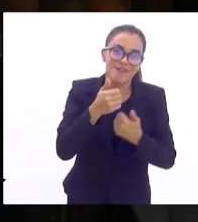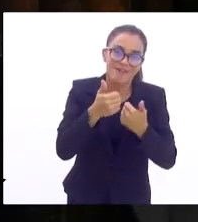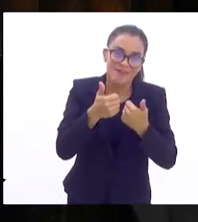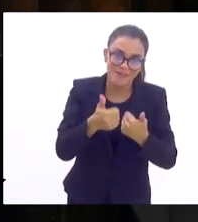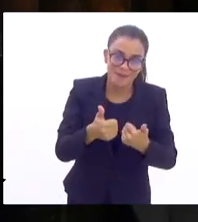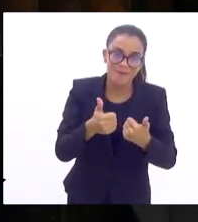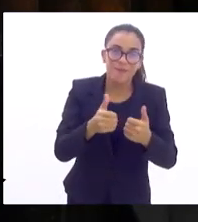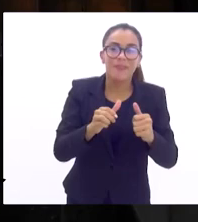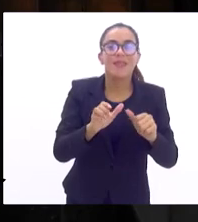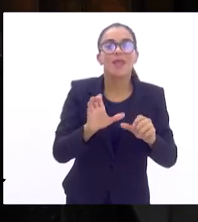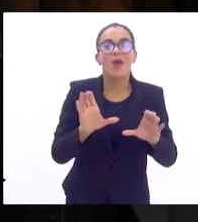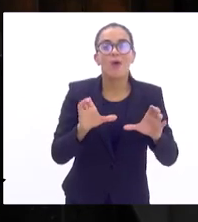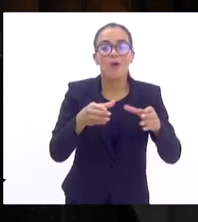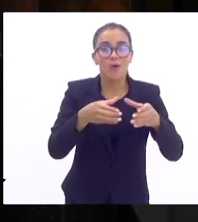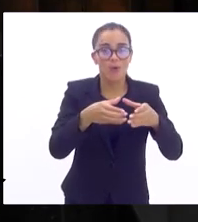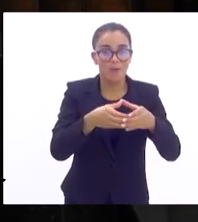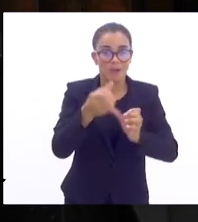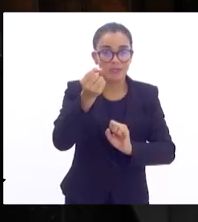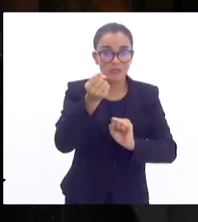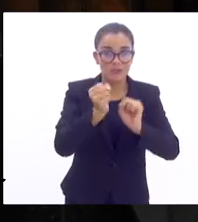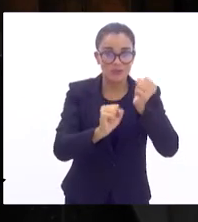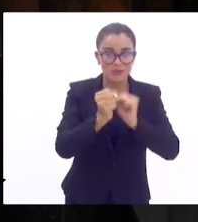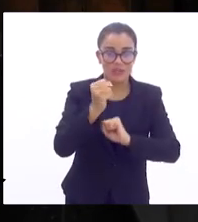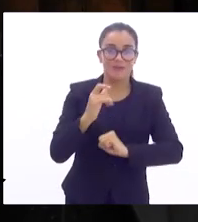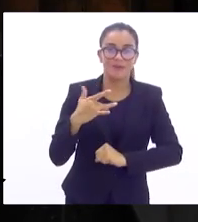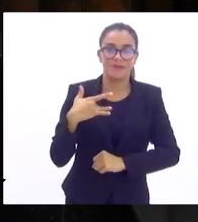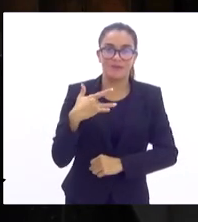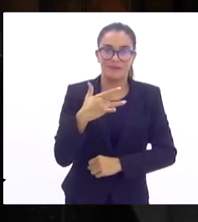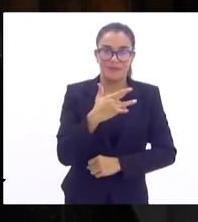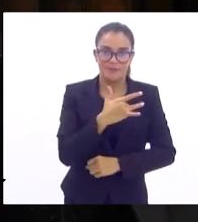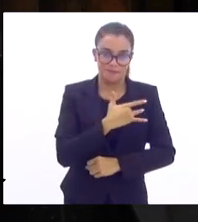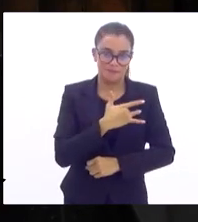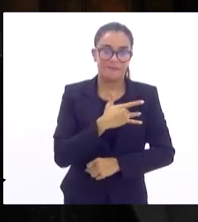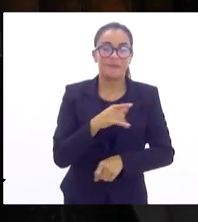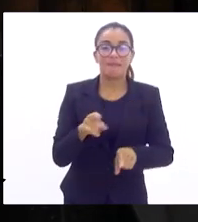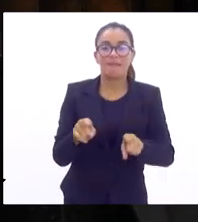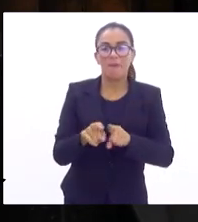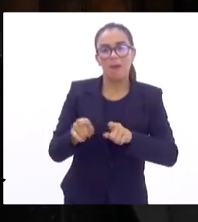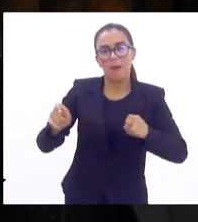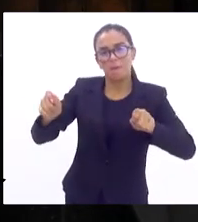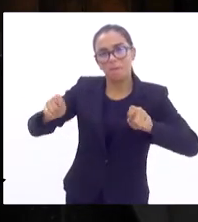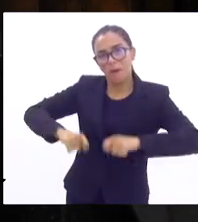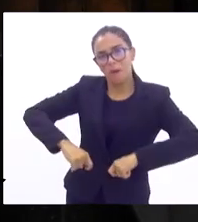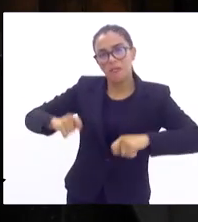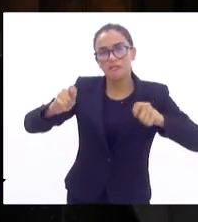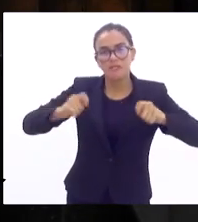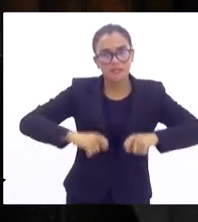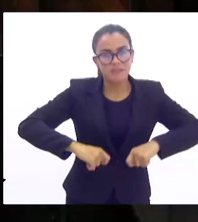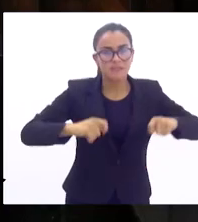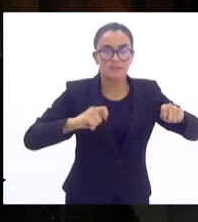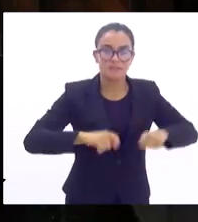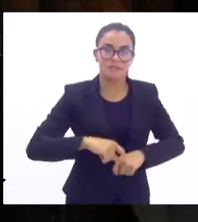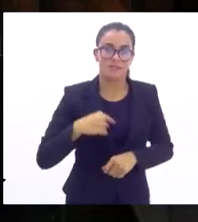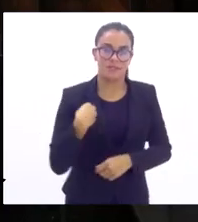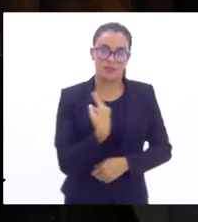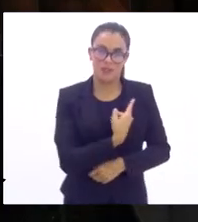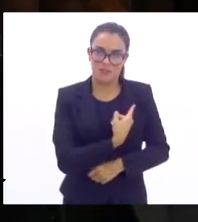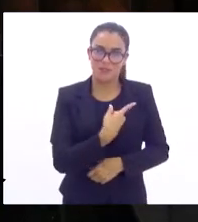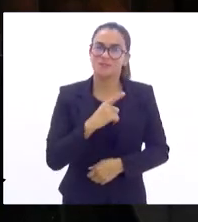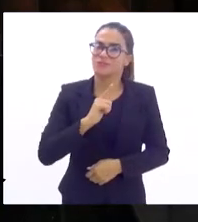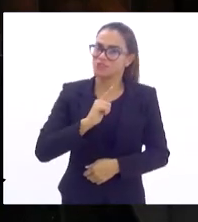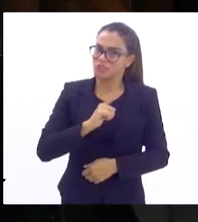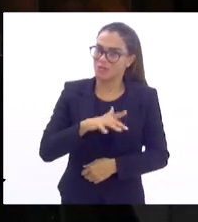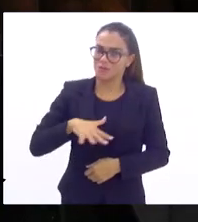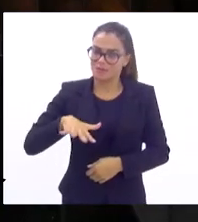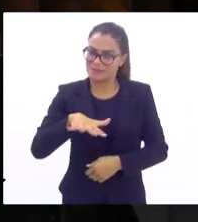é o complexo industrial da saúde e toda potencialidade que nós temos nesse